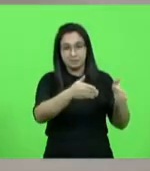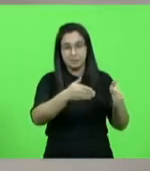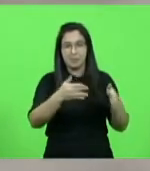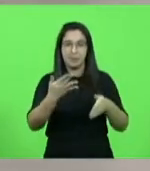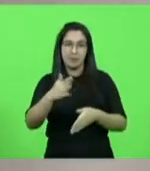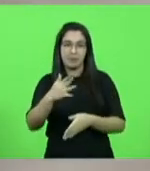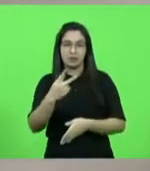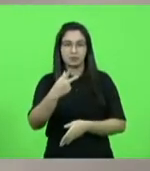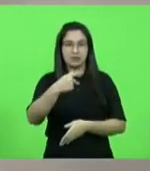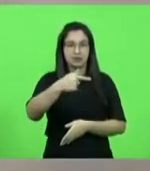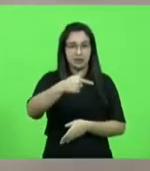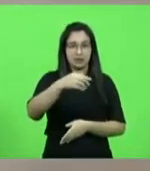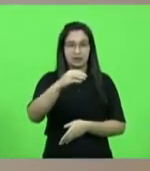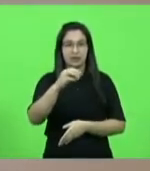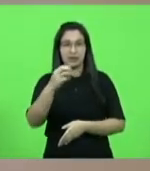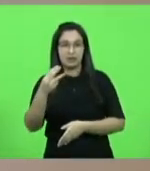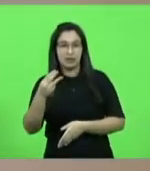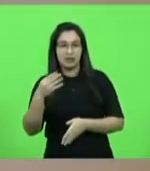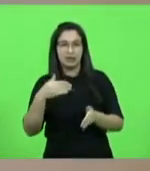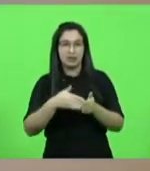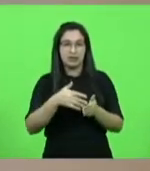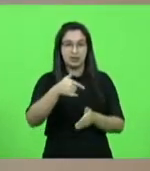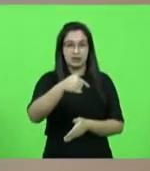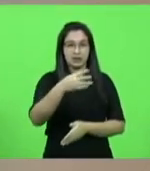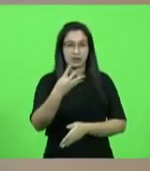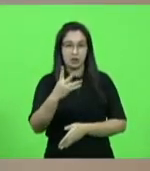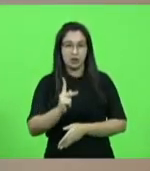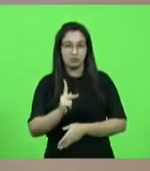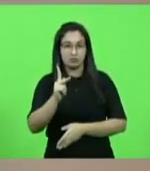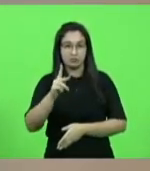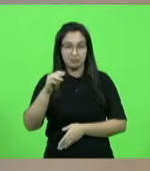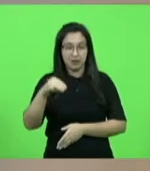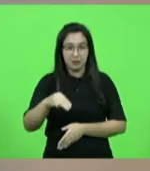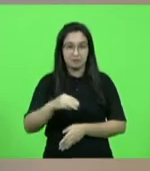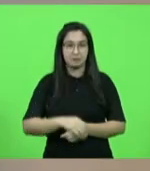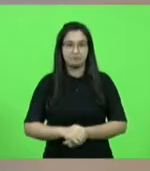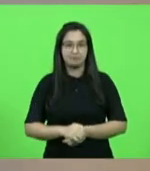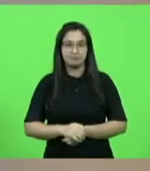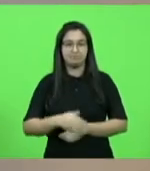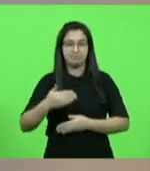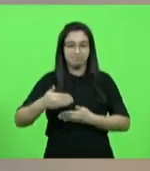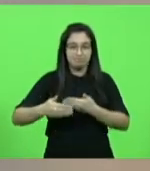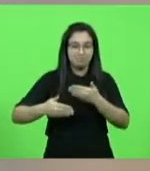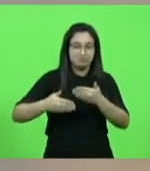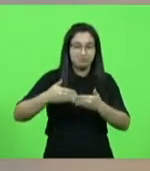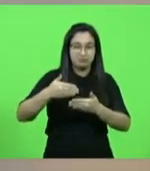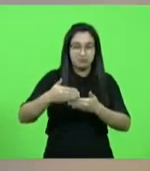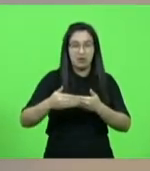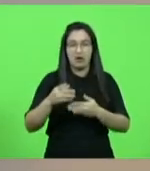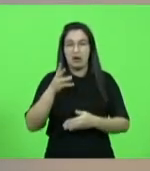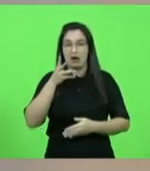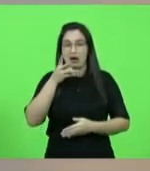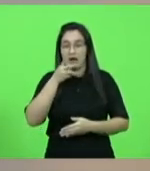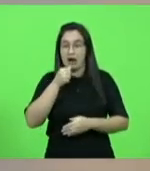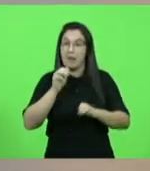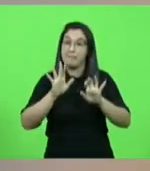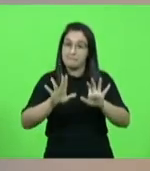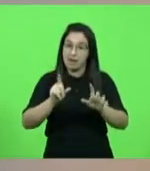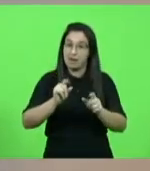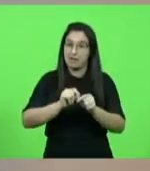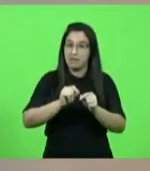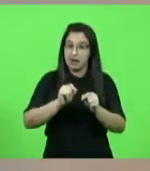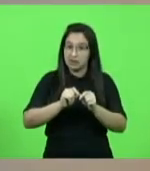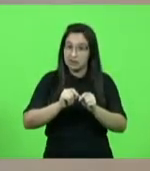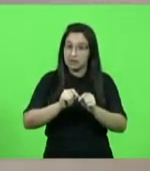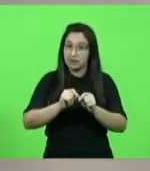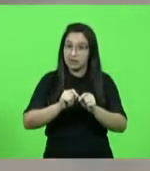a 74 quilômetros. A passos curtos, é verdade, mas está sendo feita, graças